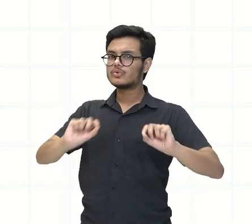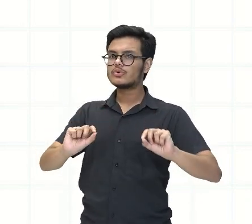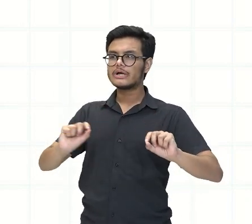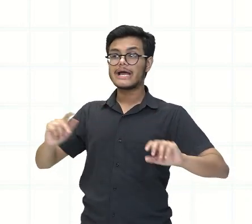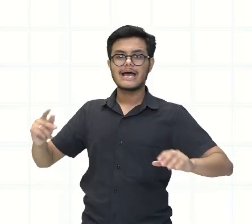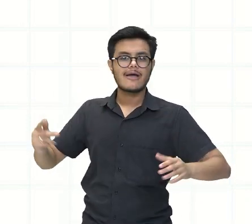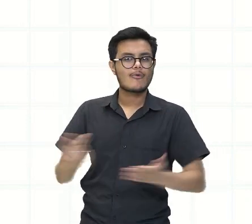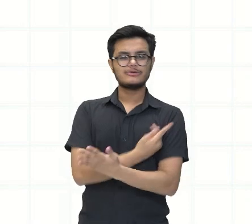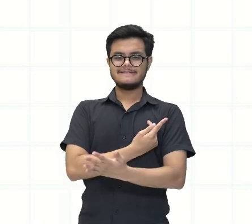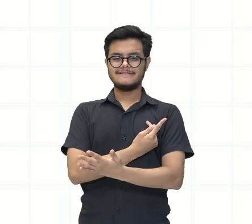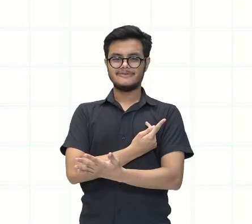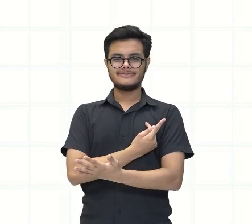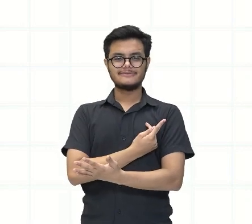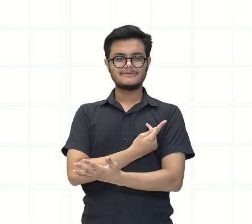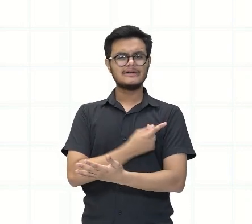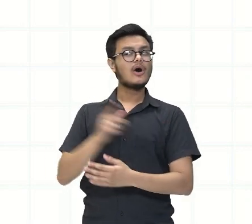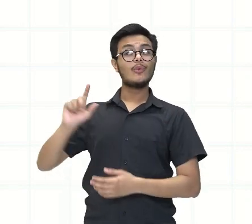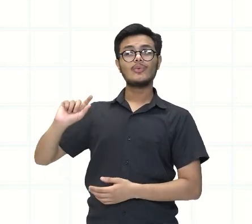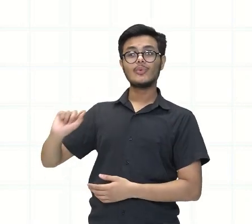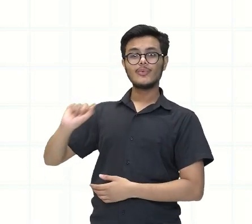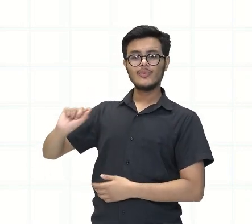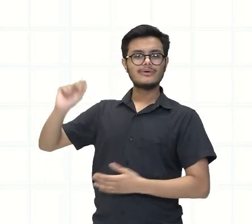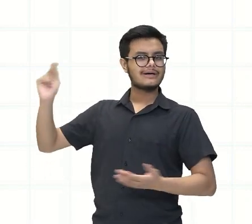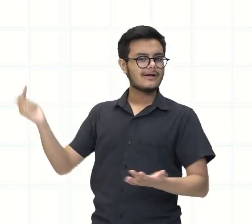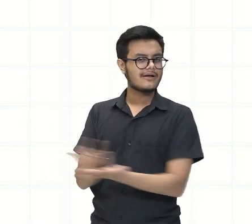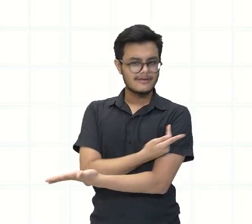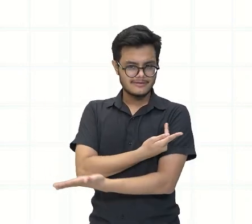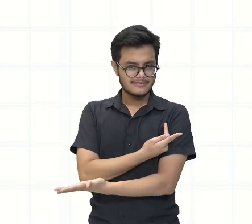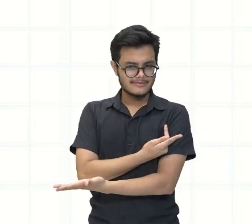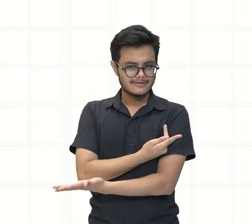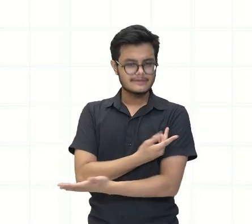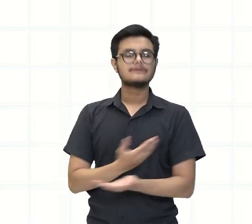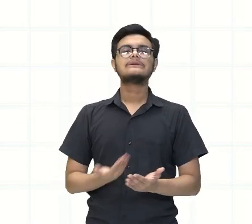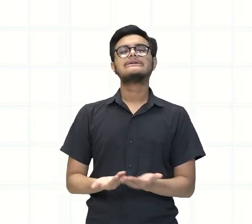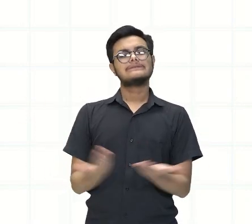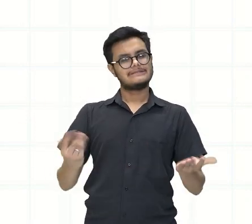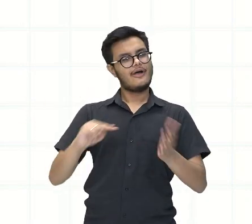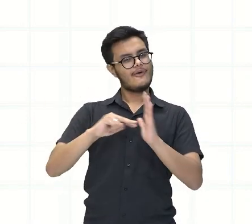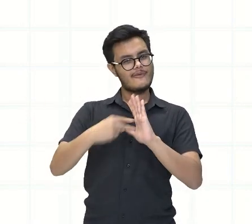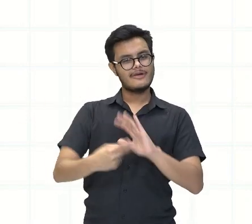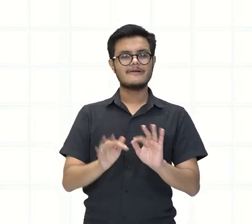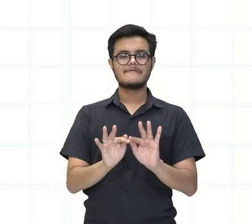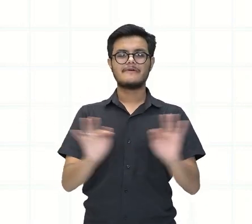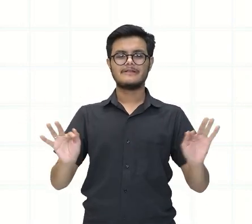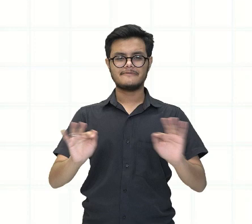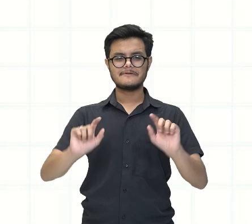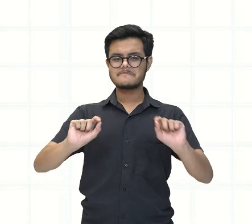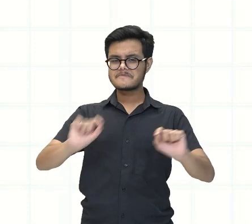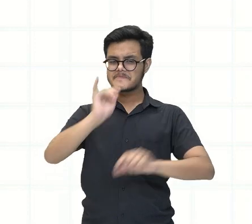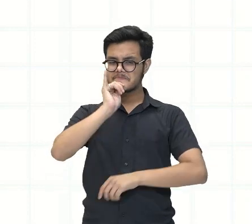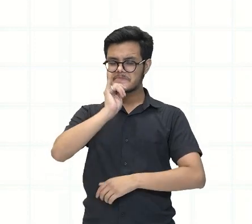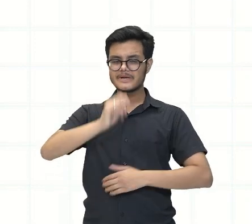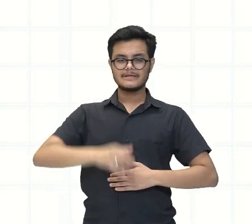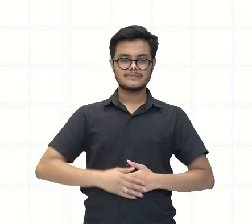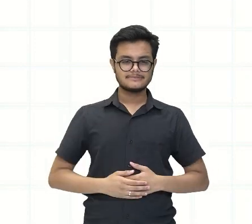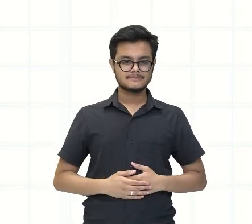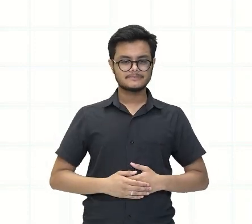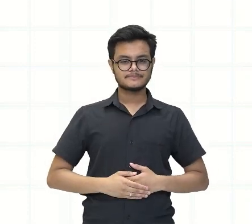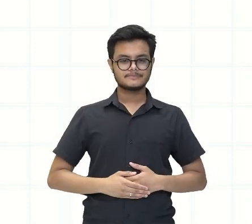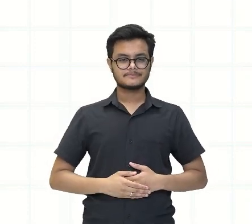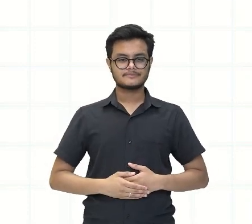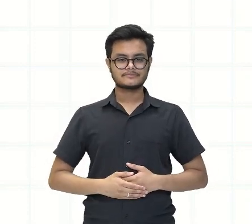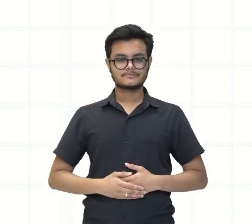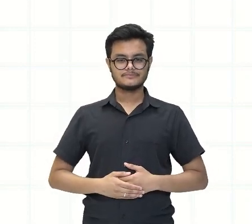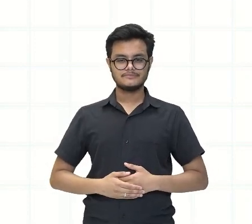né? Então, o que isso aqui vai me trazer? Vai me trazer o seguinte, que agora